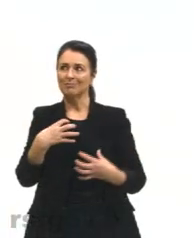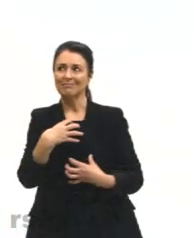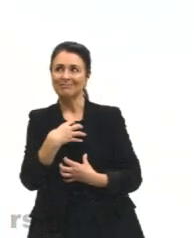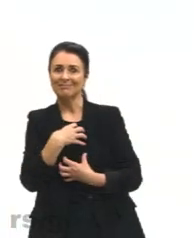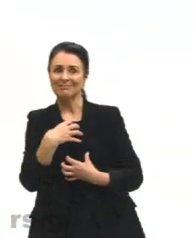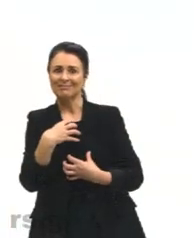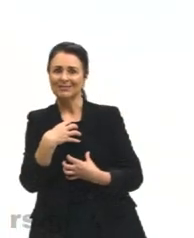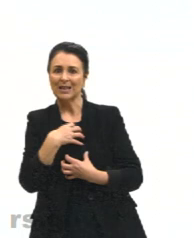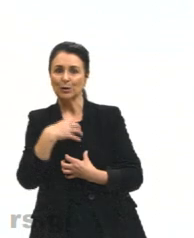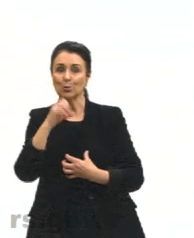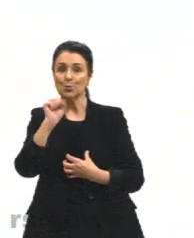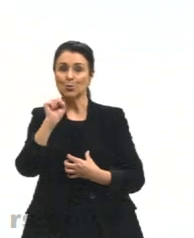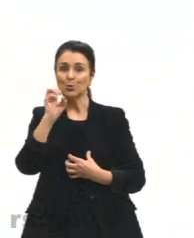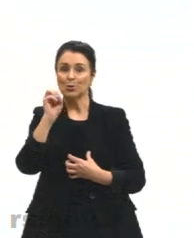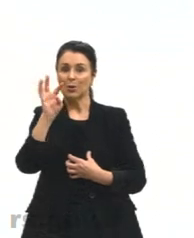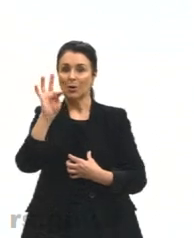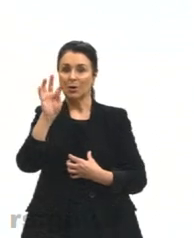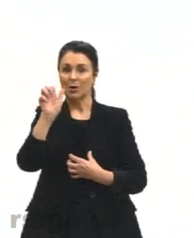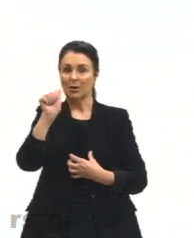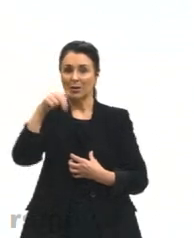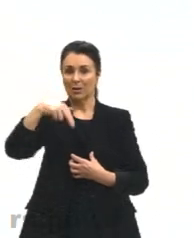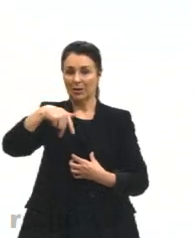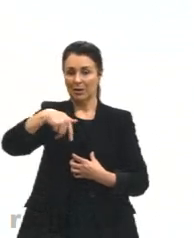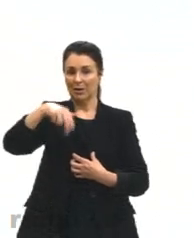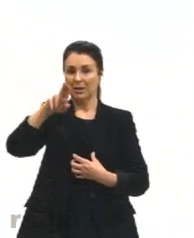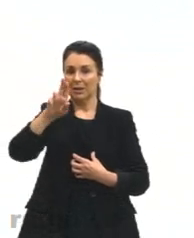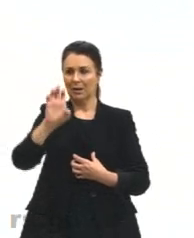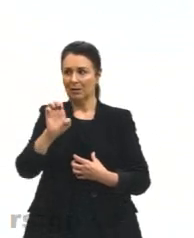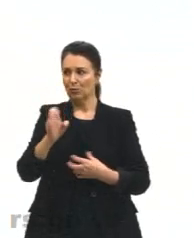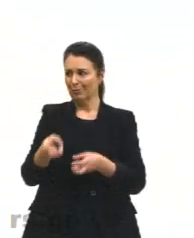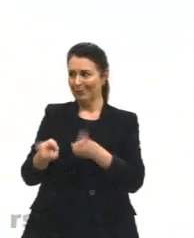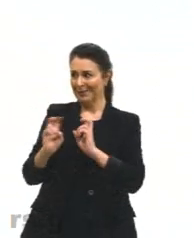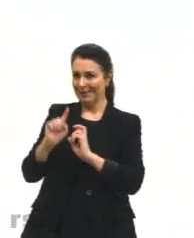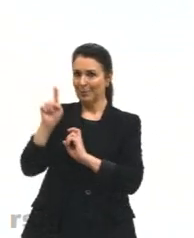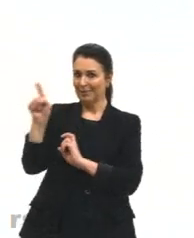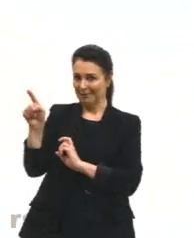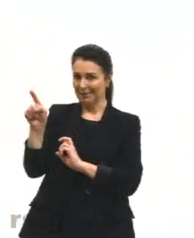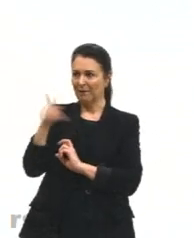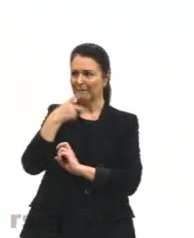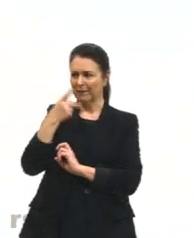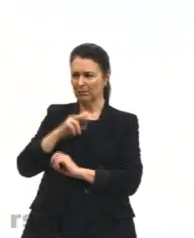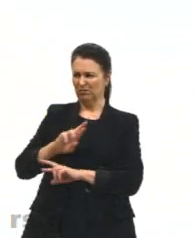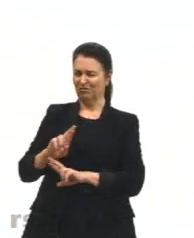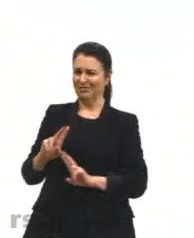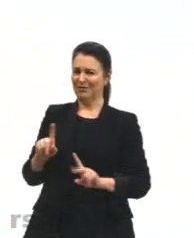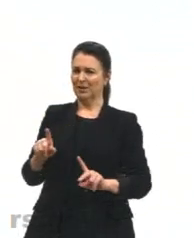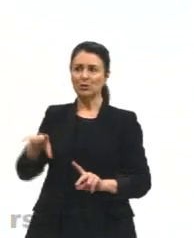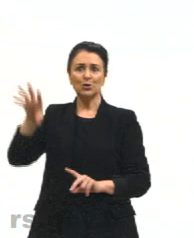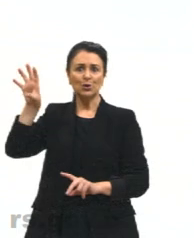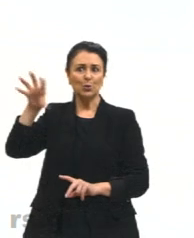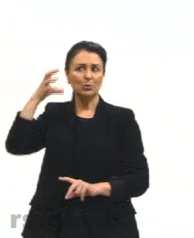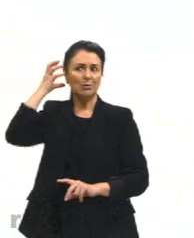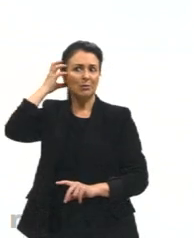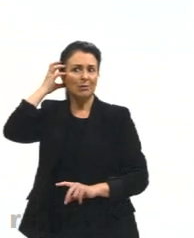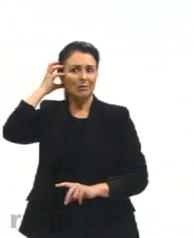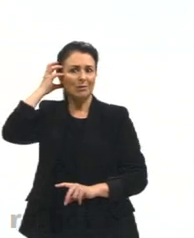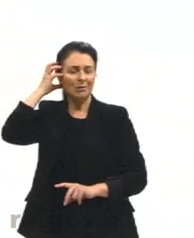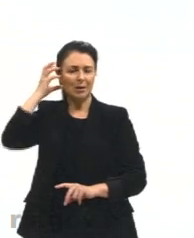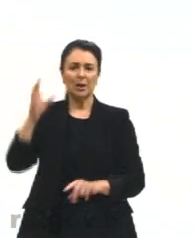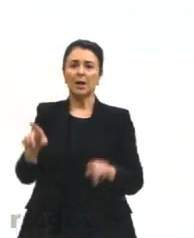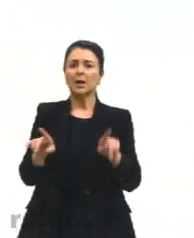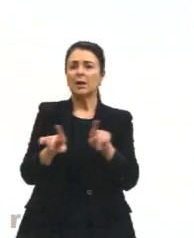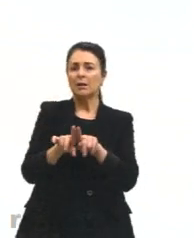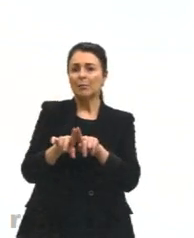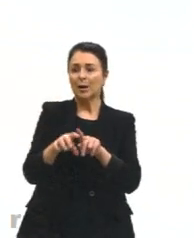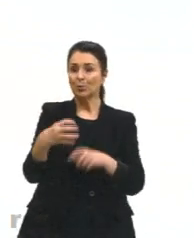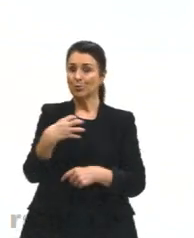a gente percebe que os portugueses de Portugal falam diferente da gente quanto talvez até na maneira como a gente